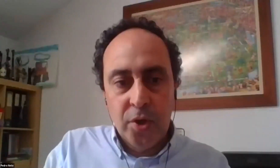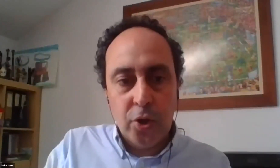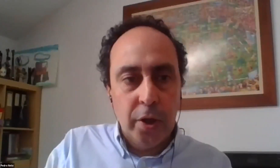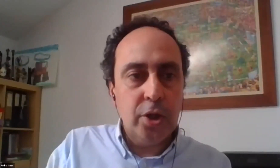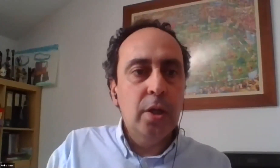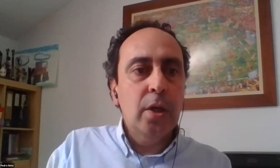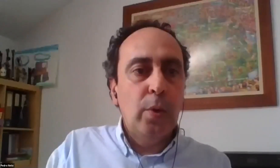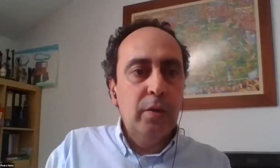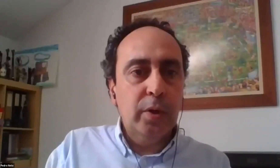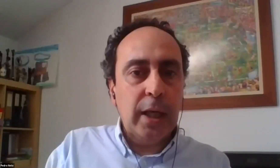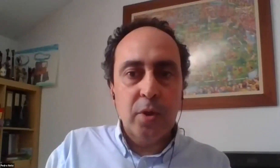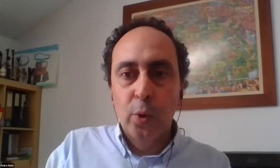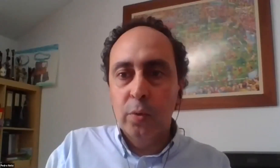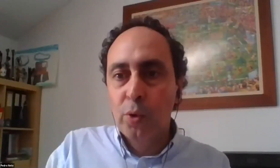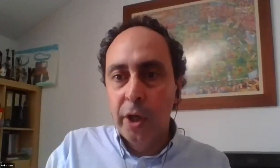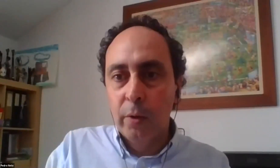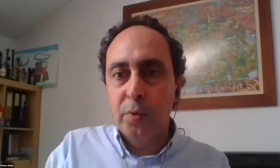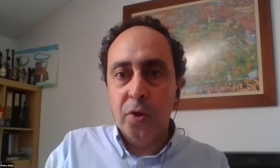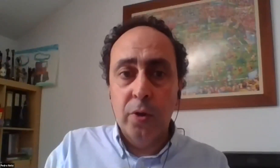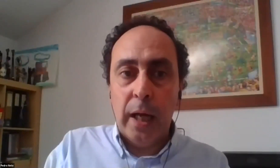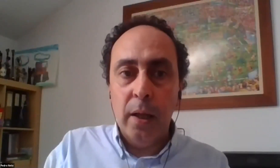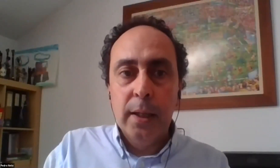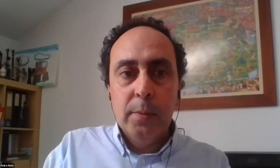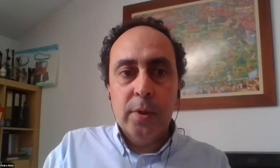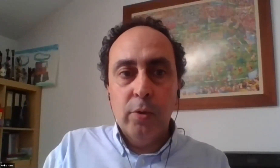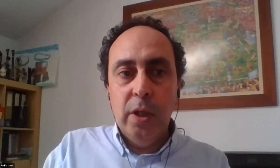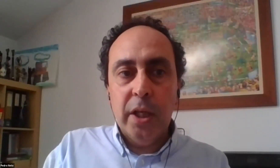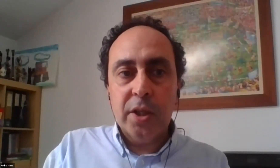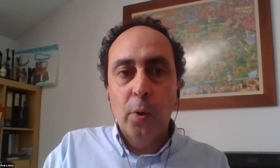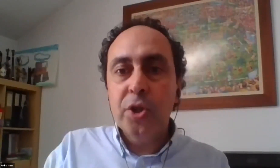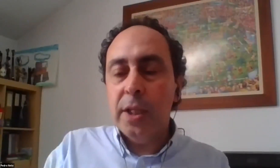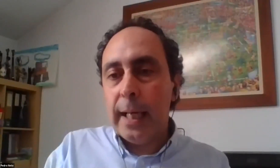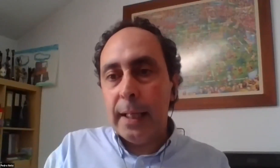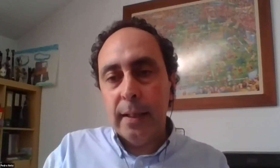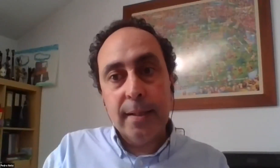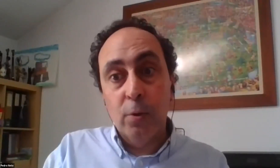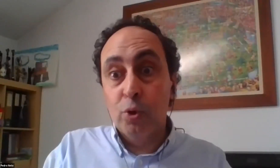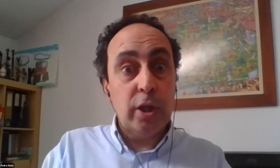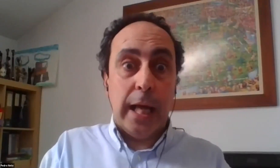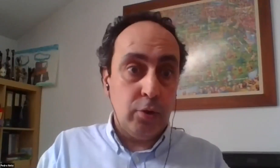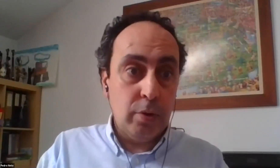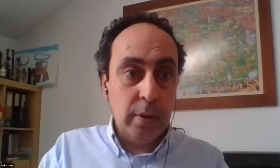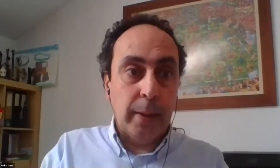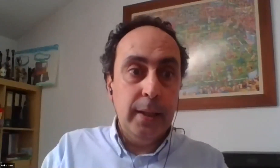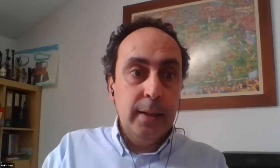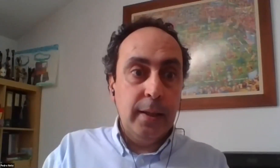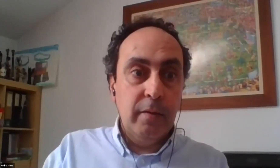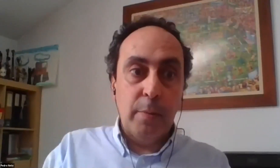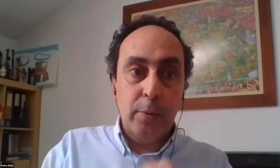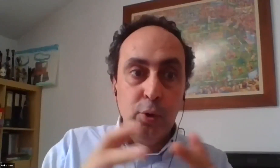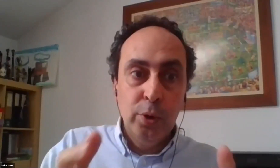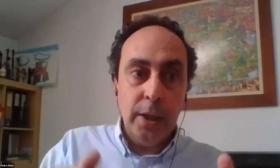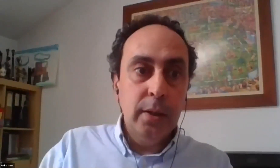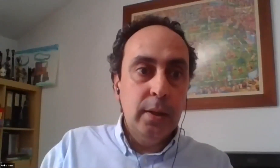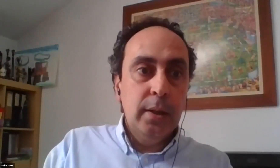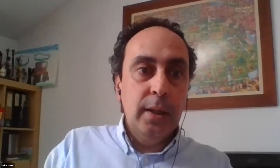faço reposições quando voltarmos a outro modelo profissional. Portanto, e esta honestidade tem que ser dos dois lados, está bem? Tem que haver